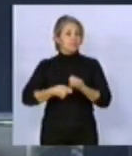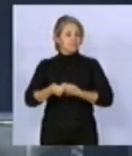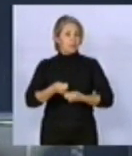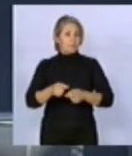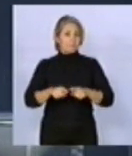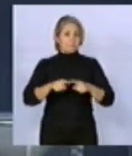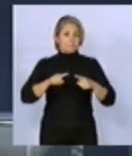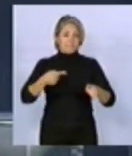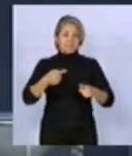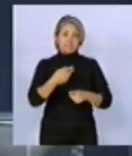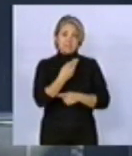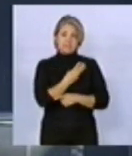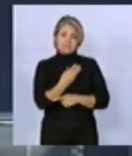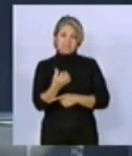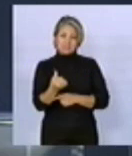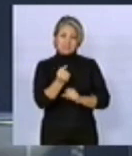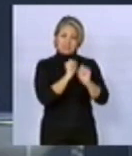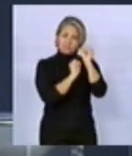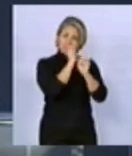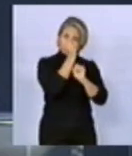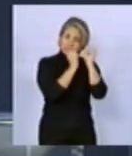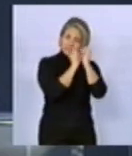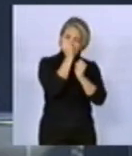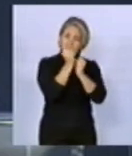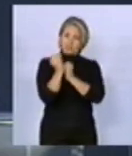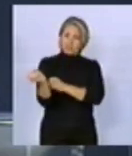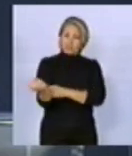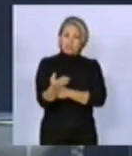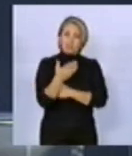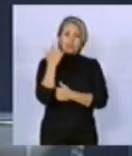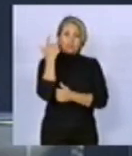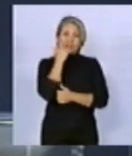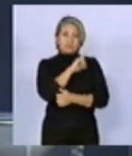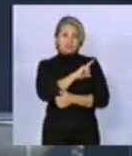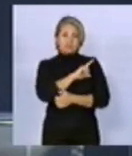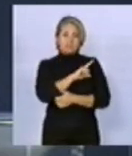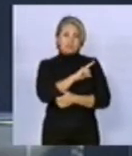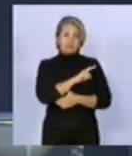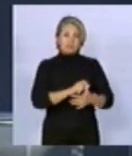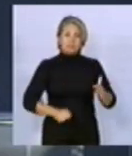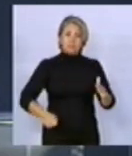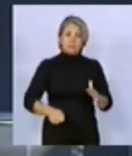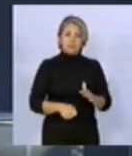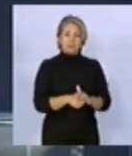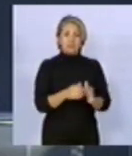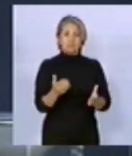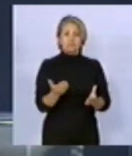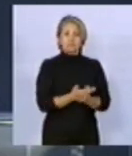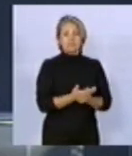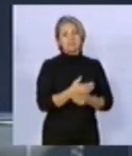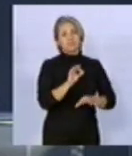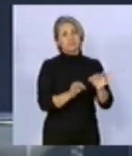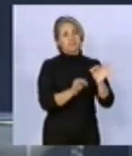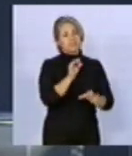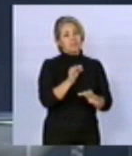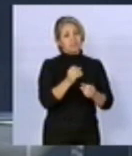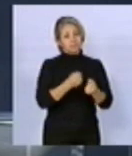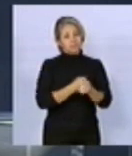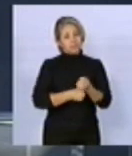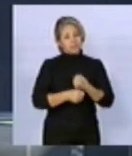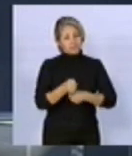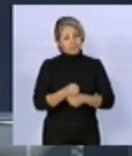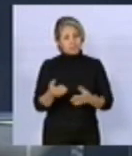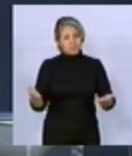36 usinas entraram em recuperação judicial nesses cinco anos pior no mesmo período 43